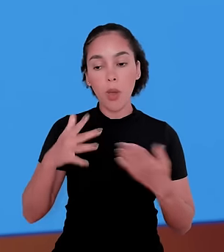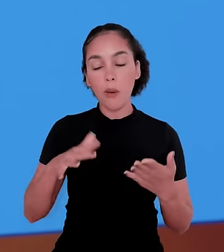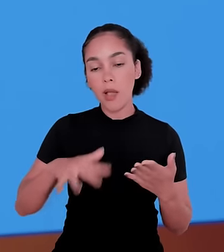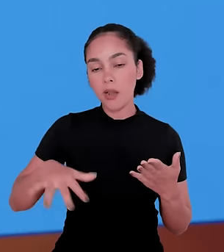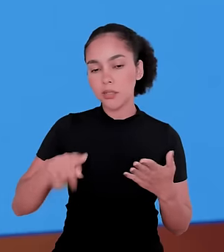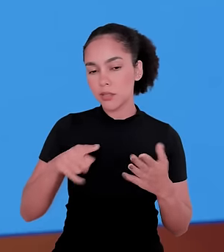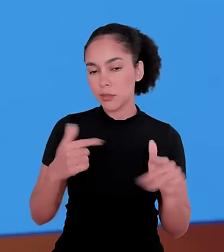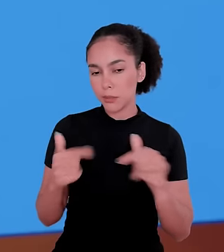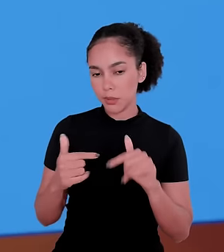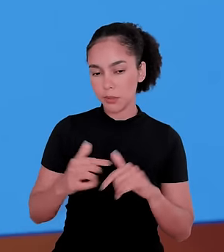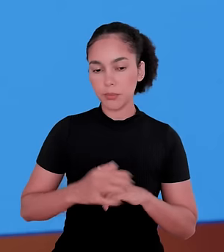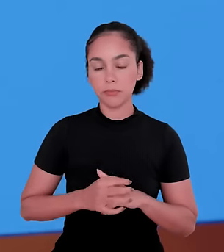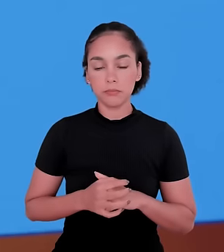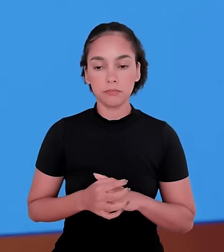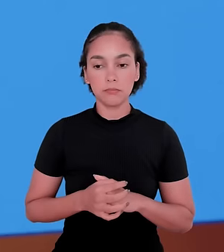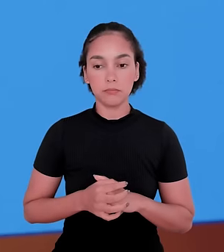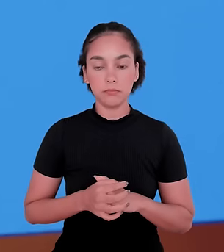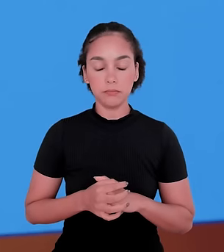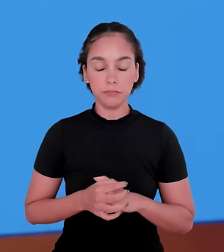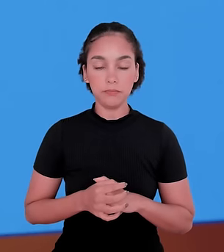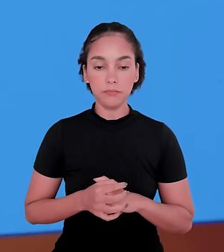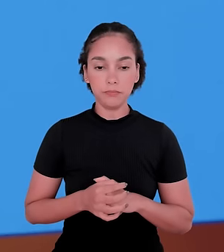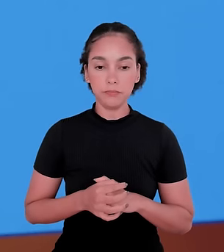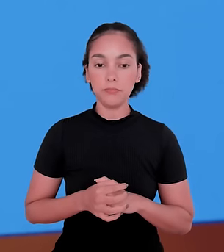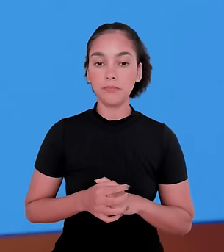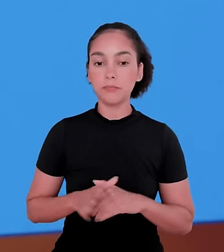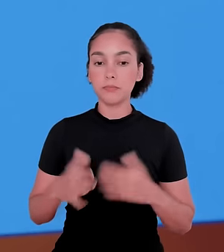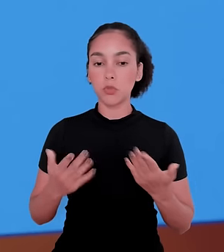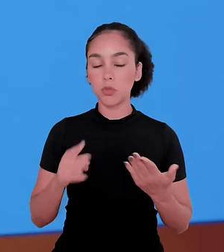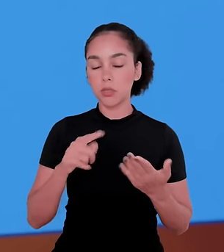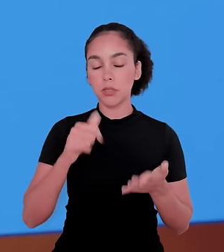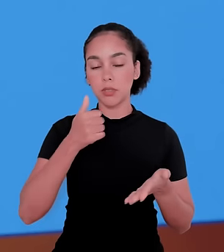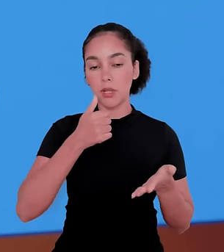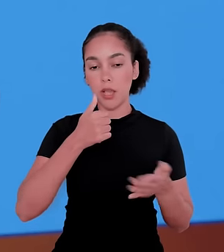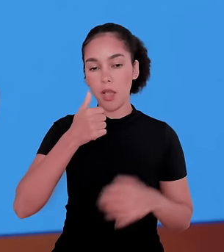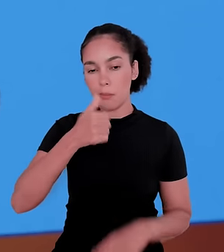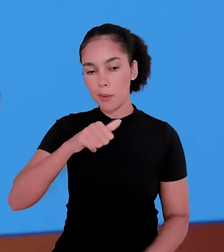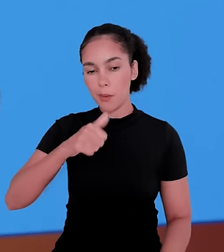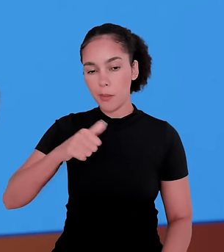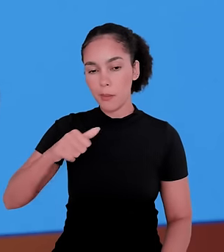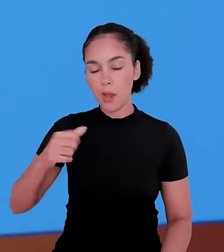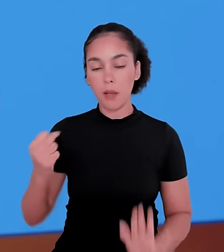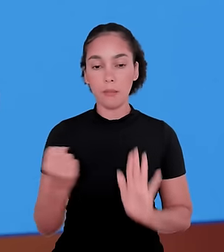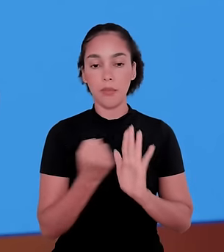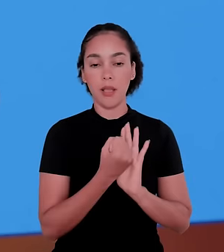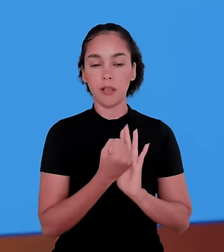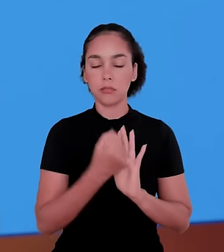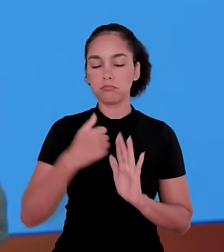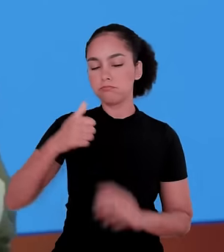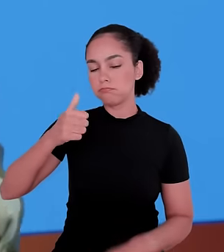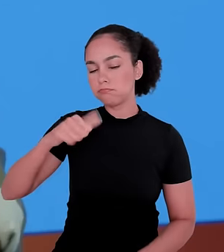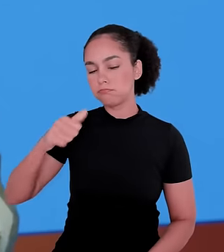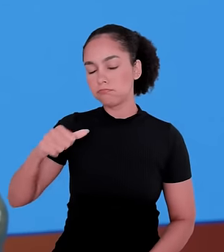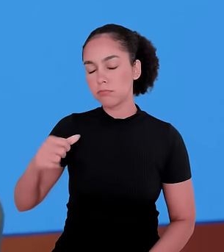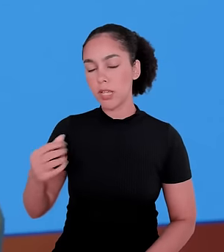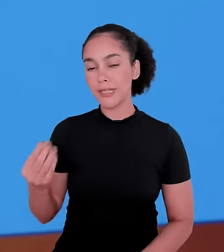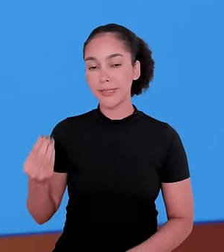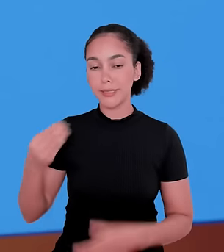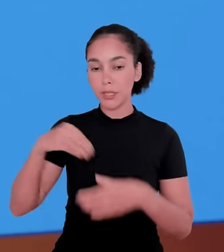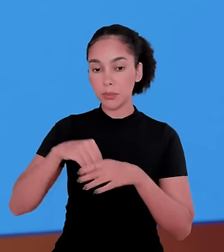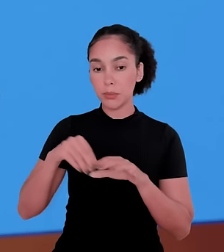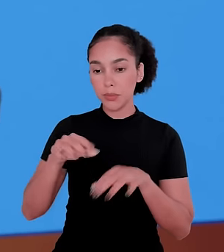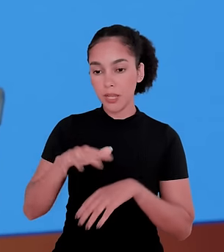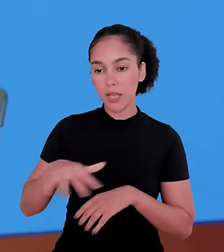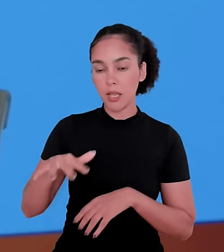trabalhar e eles quando você vai avaliar a marca você vai avaliar dentro daquele ramo então o